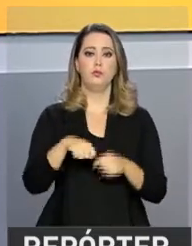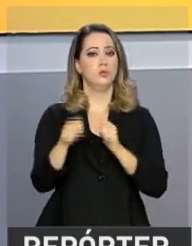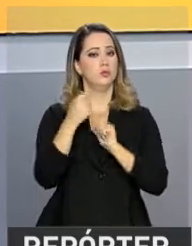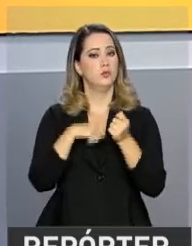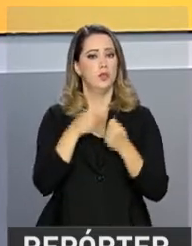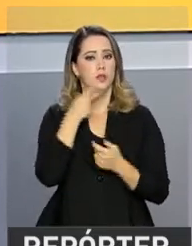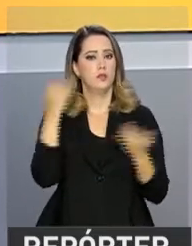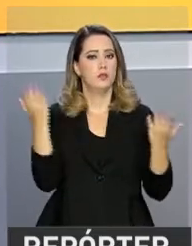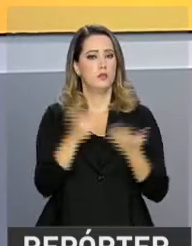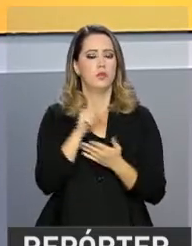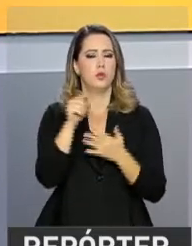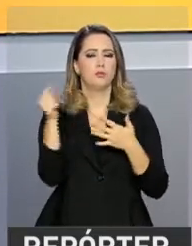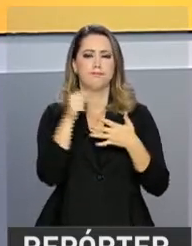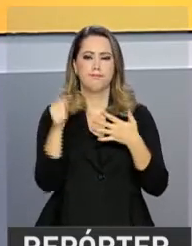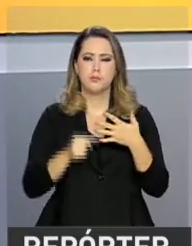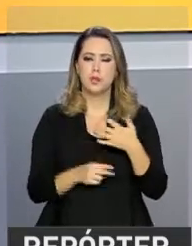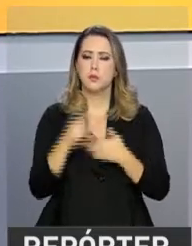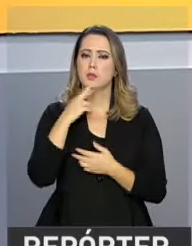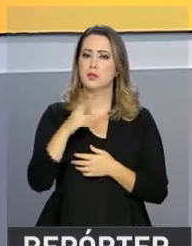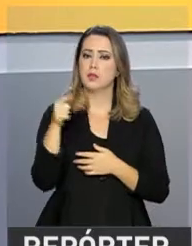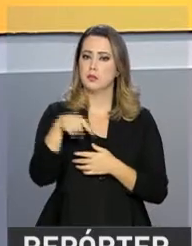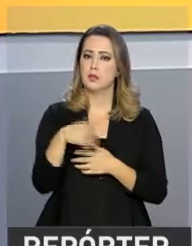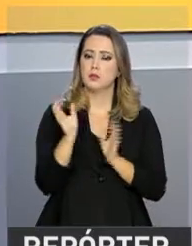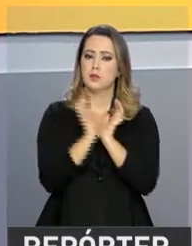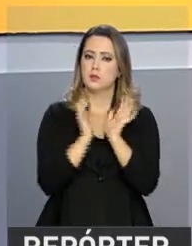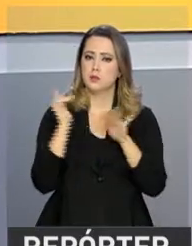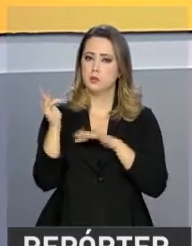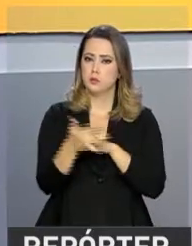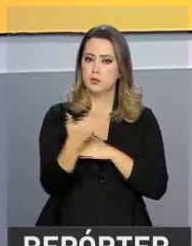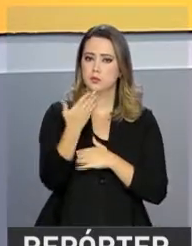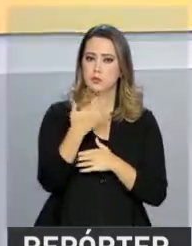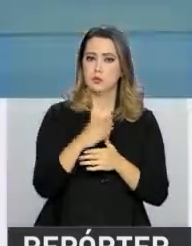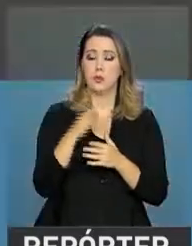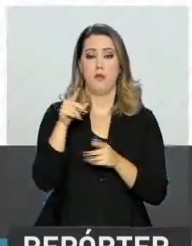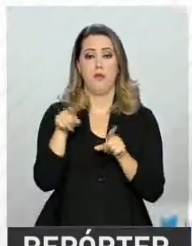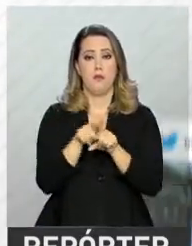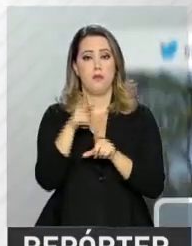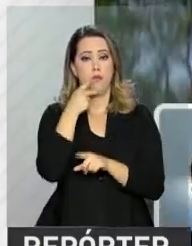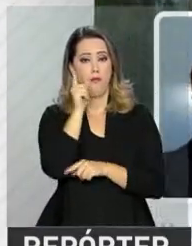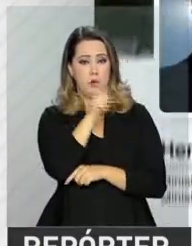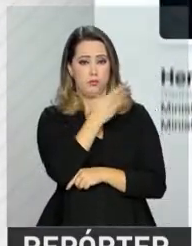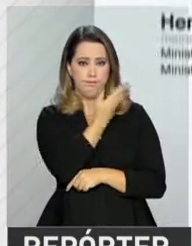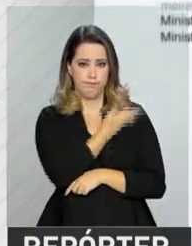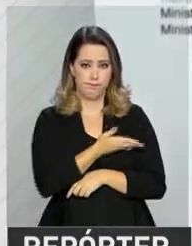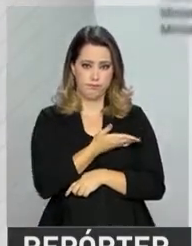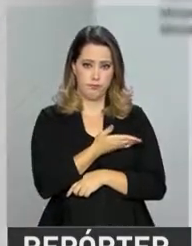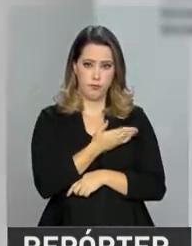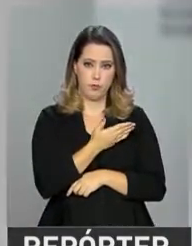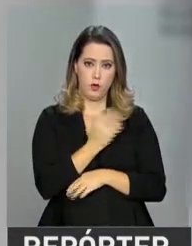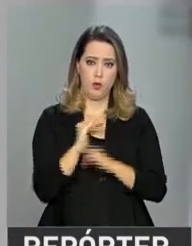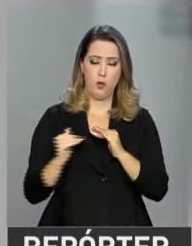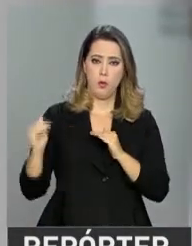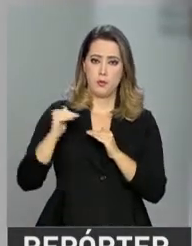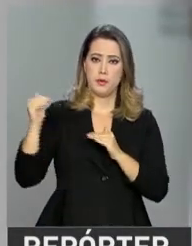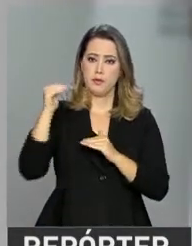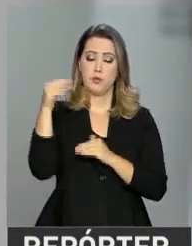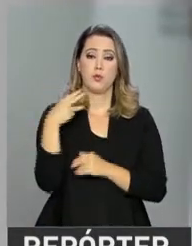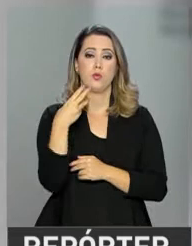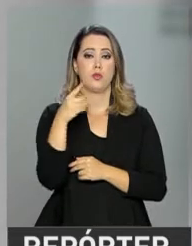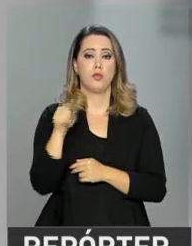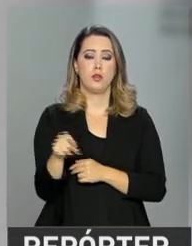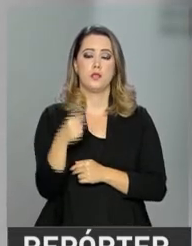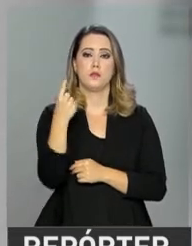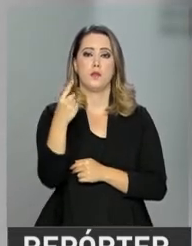falou sobre esses resultados nas redes sociais o ministro falou sobre aumento no índice em 3,11 pontos